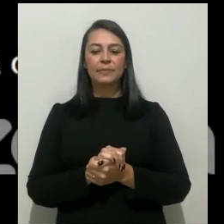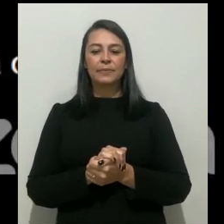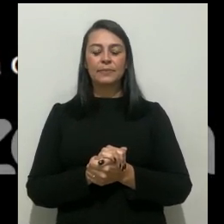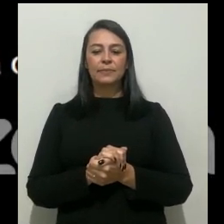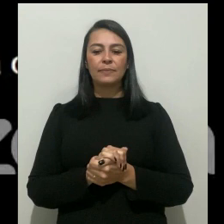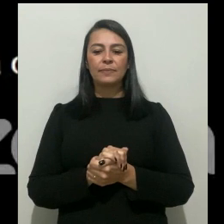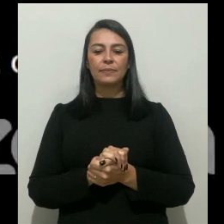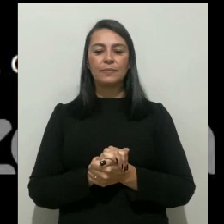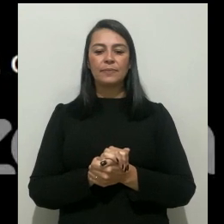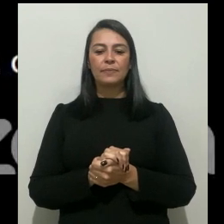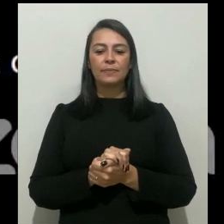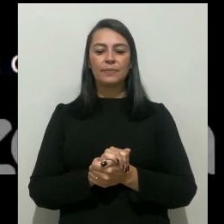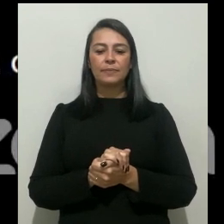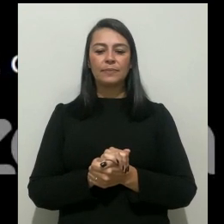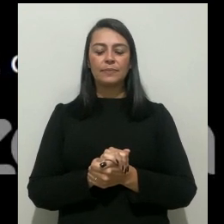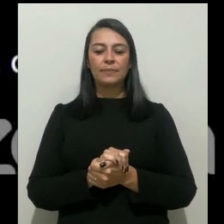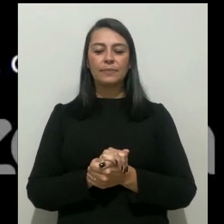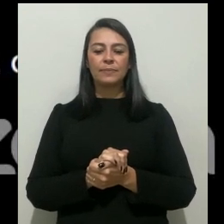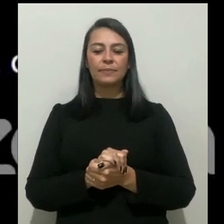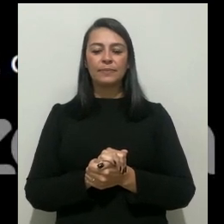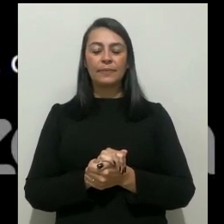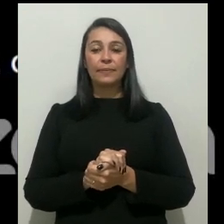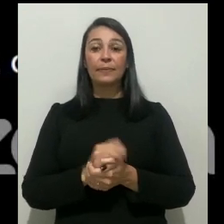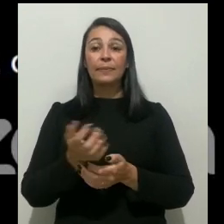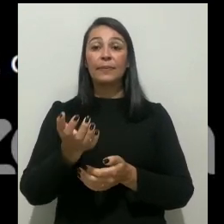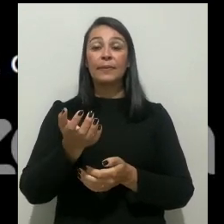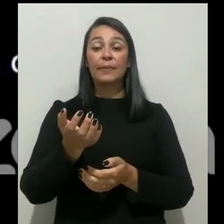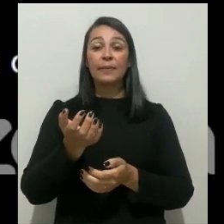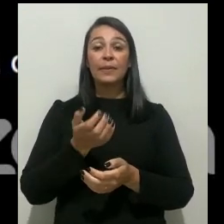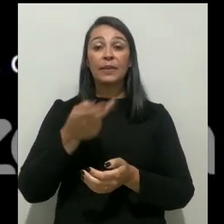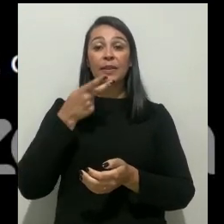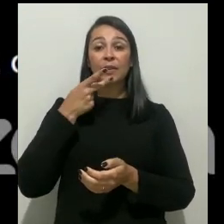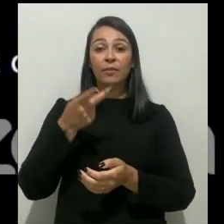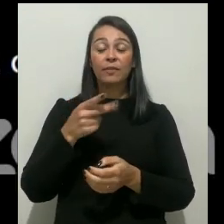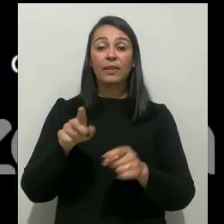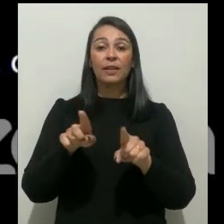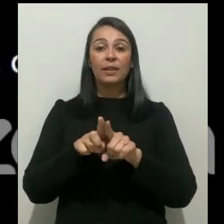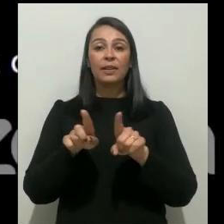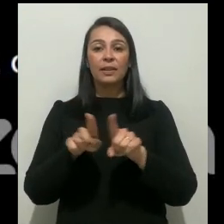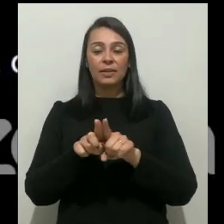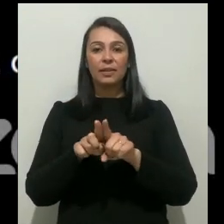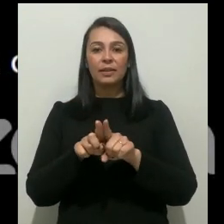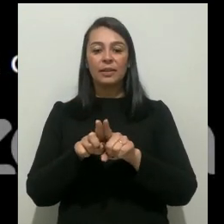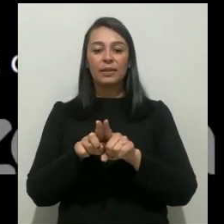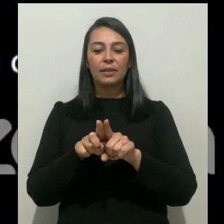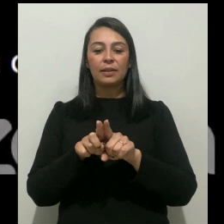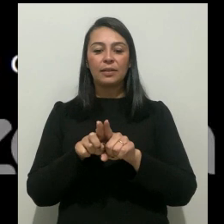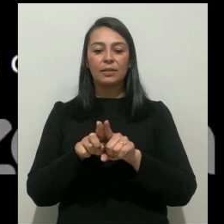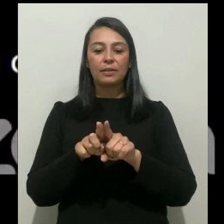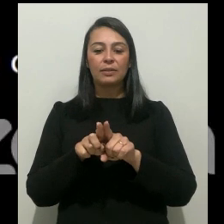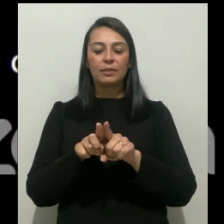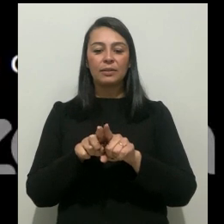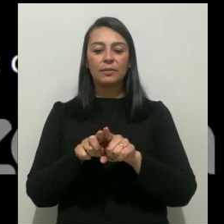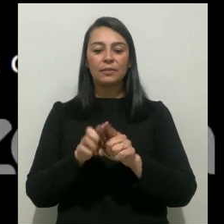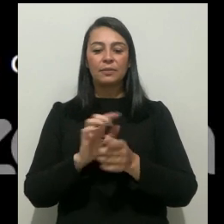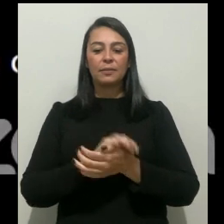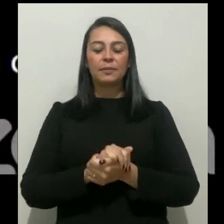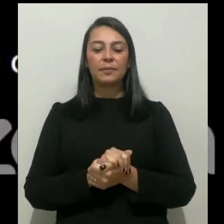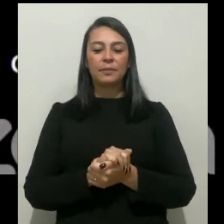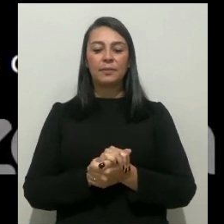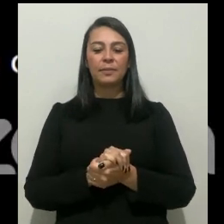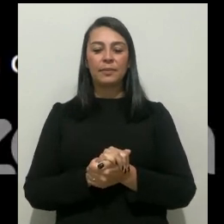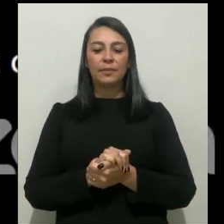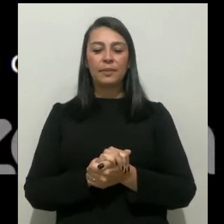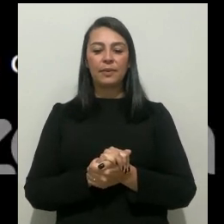vou fazer uma colocação rápida da palavra do outro. Eu, Terezinha, e a minha prima, que infelizmente não está